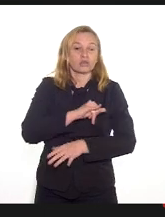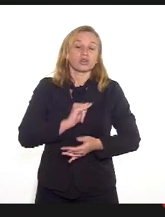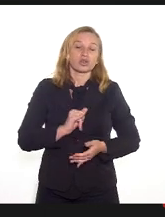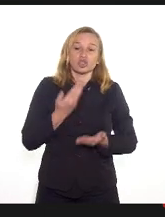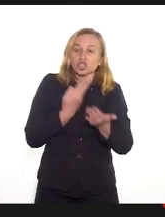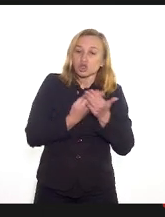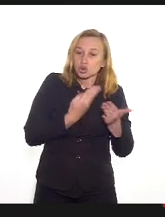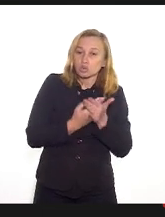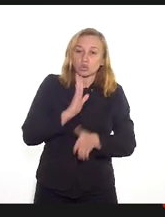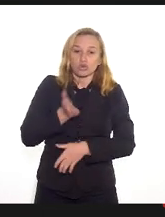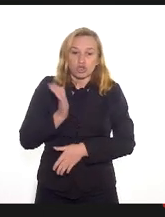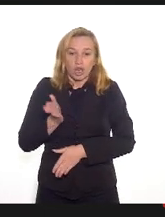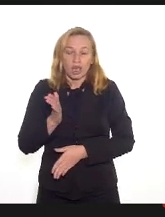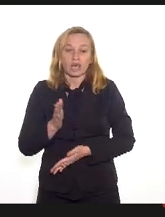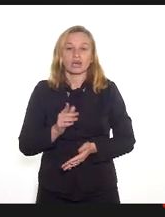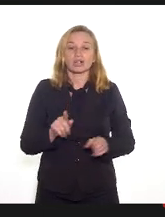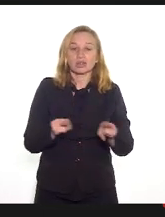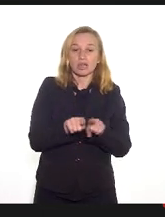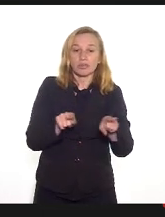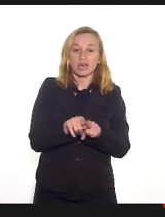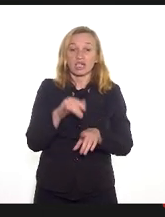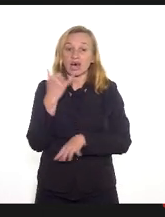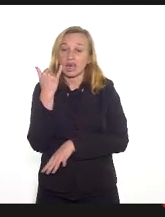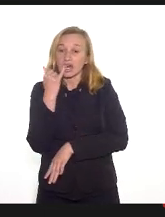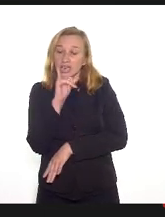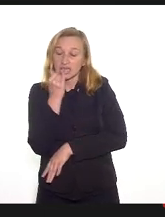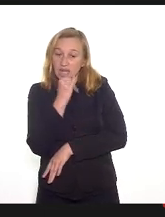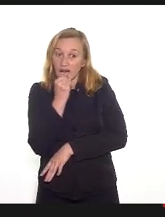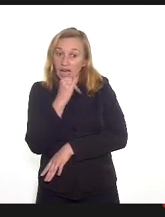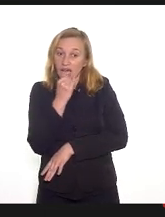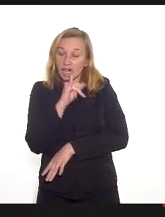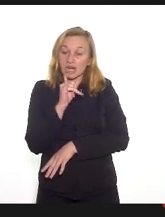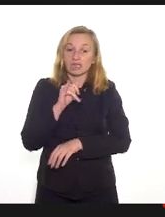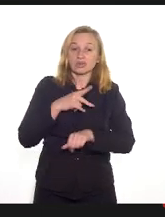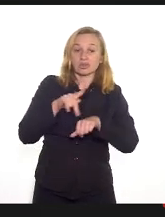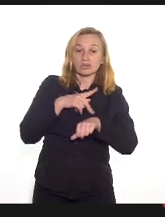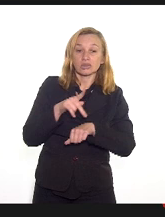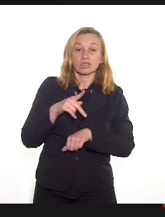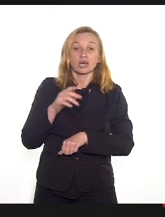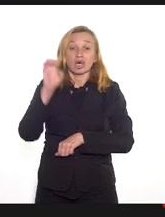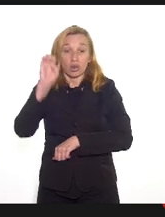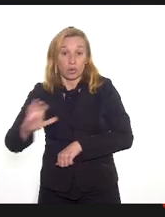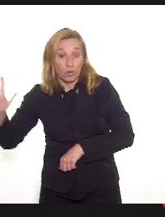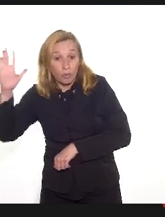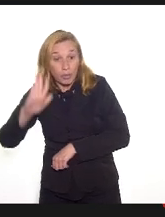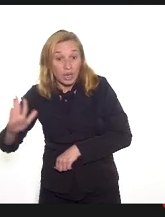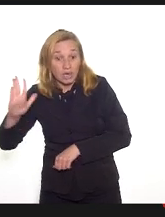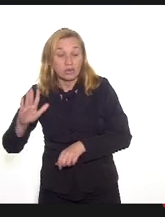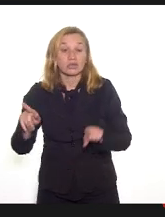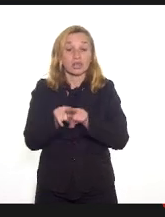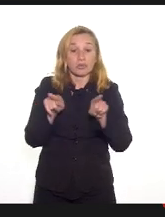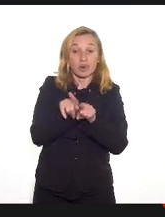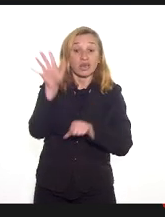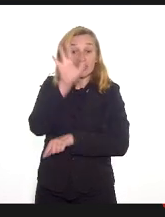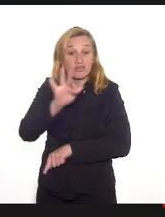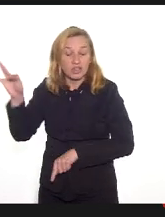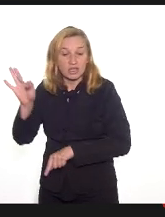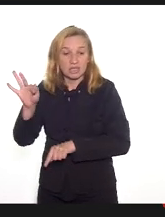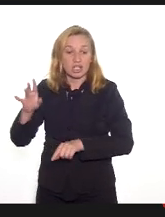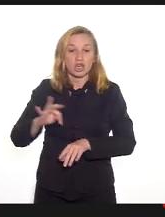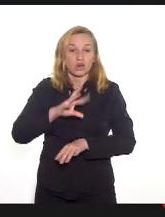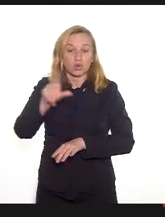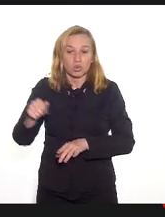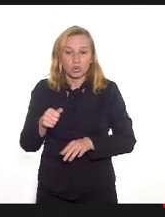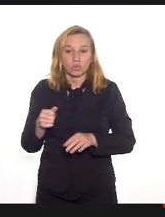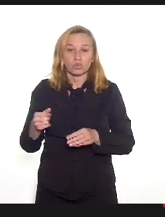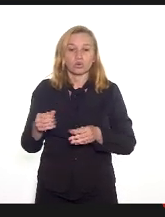com o cluster marítimo italiano, com o cluster marítimo europeu, cluster marítimo francês. Isso tudo cria um ambiente